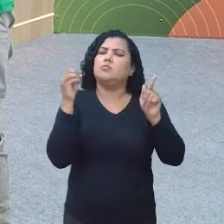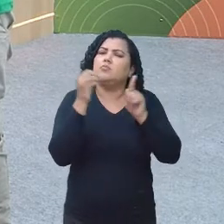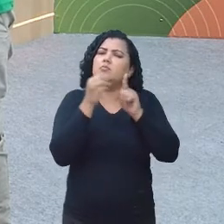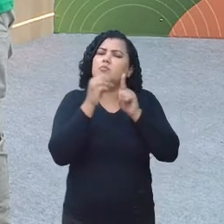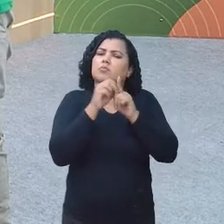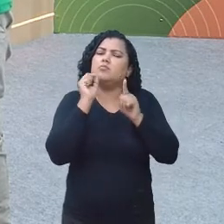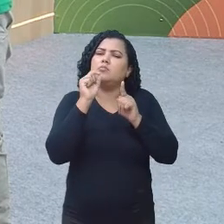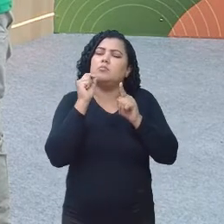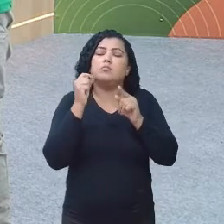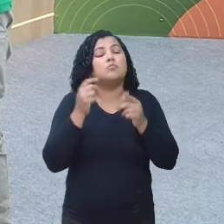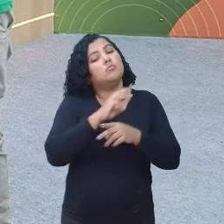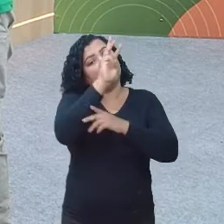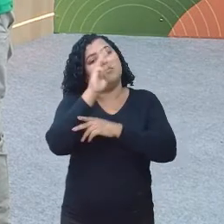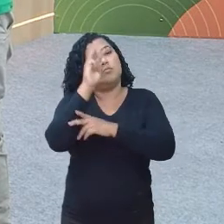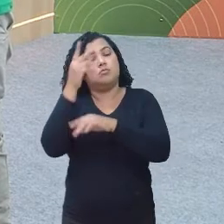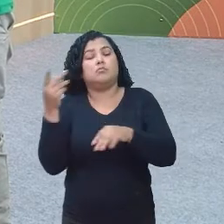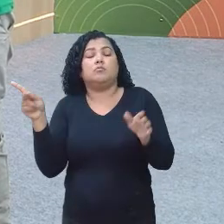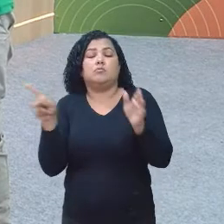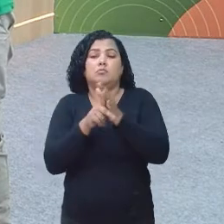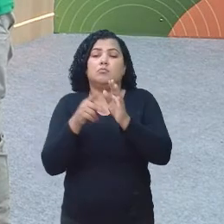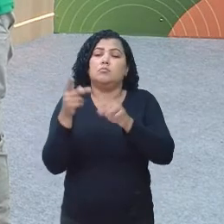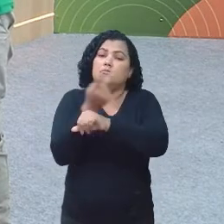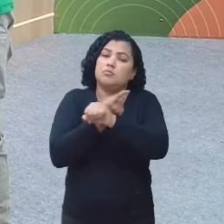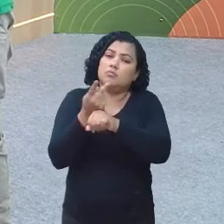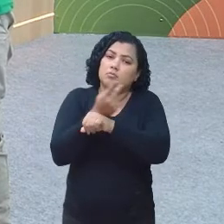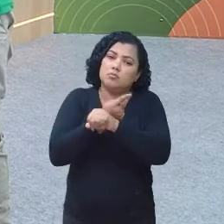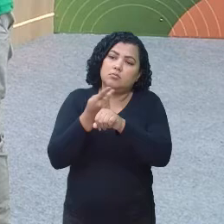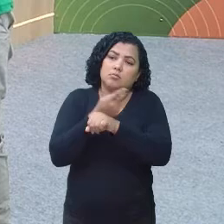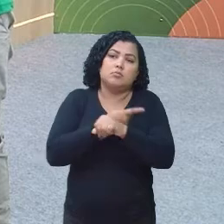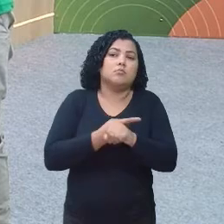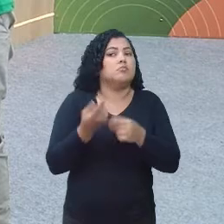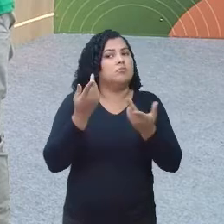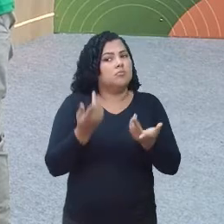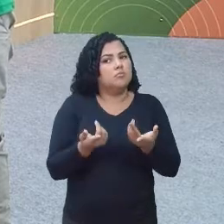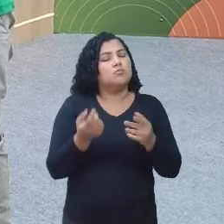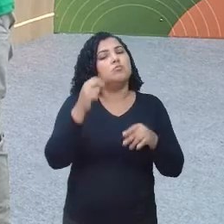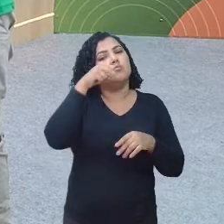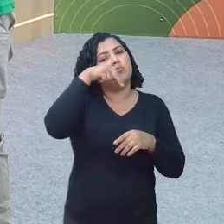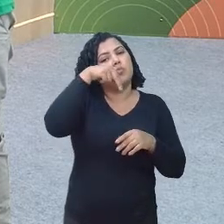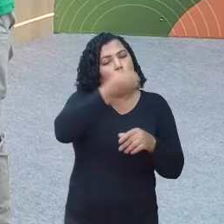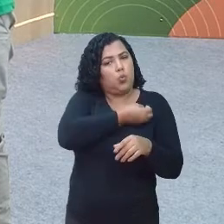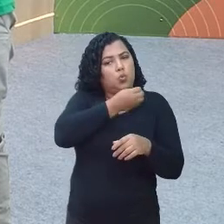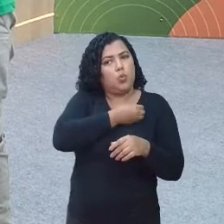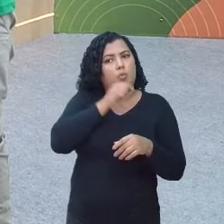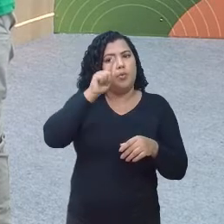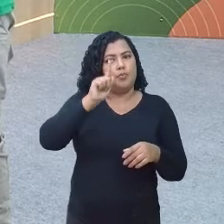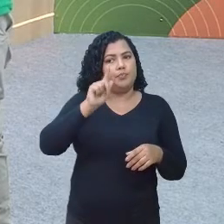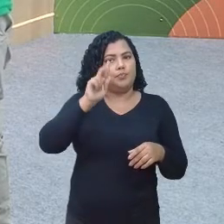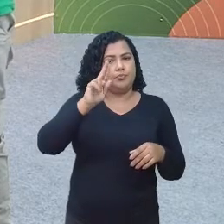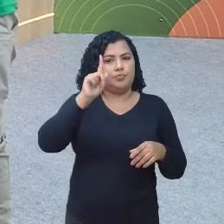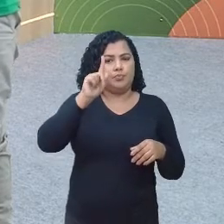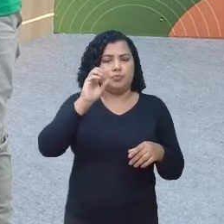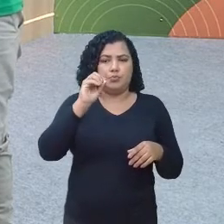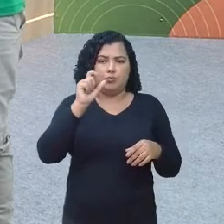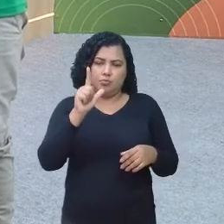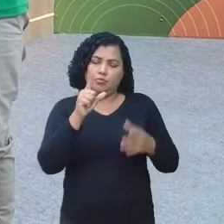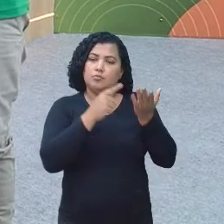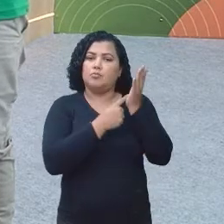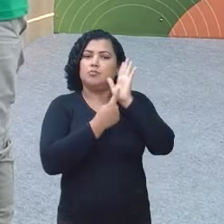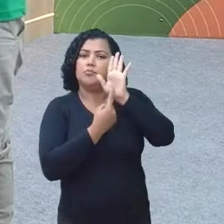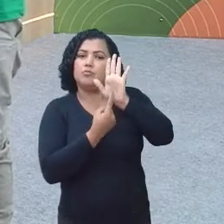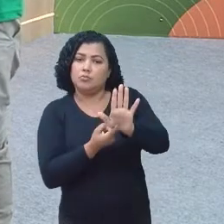busca de coisas na internet e esse número Google para representar que ele fazia muitas buscas mais rápido do que os